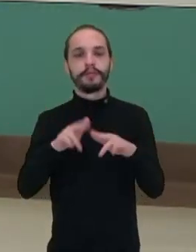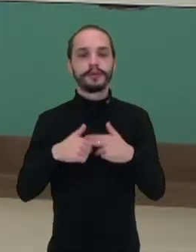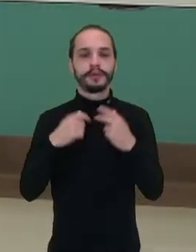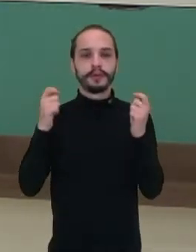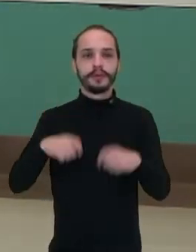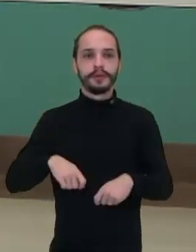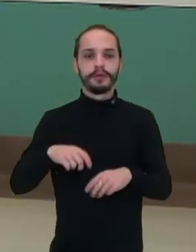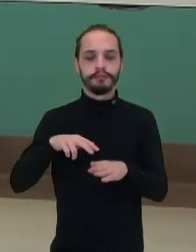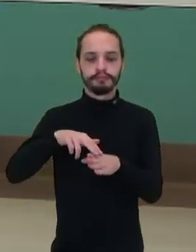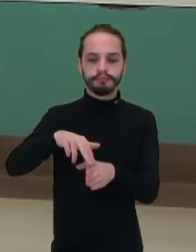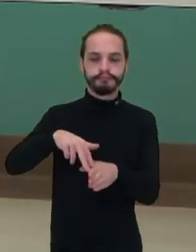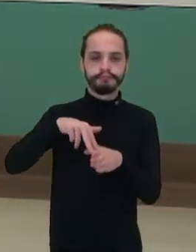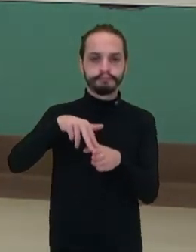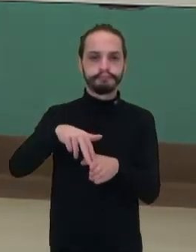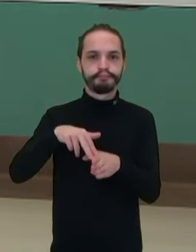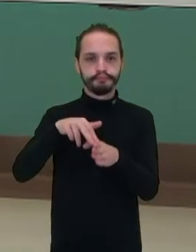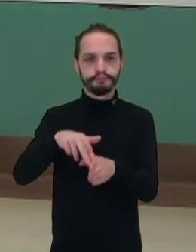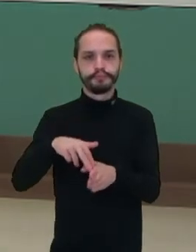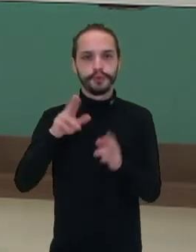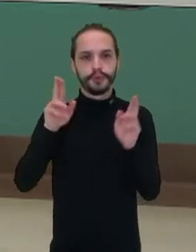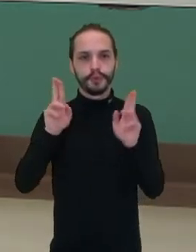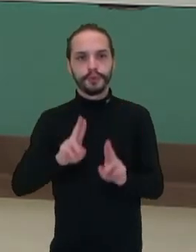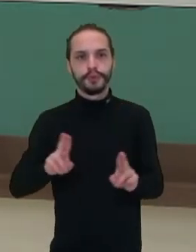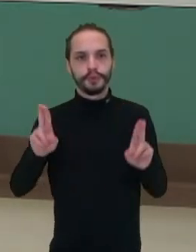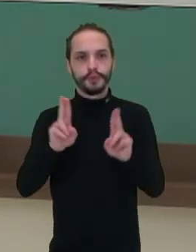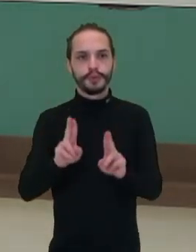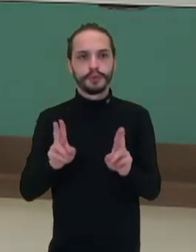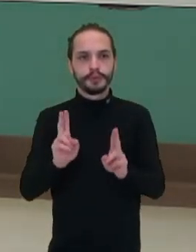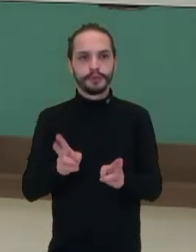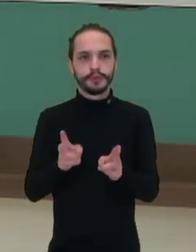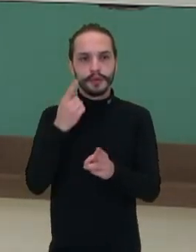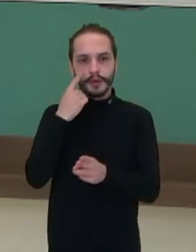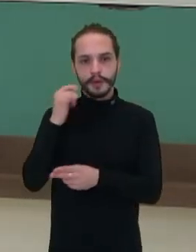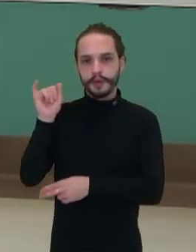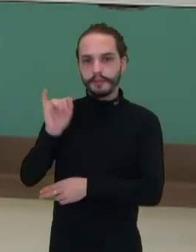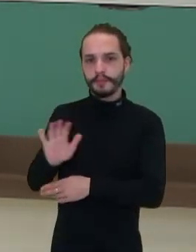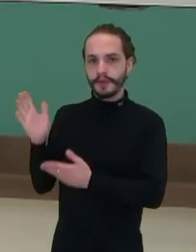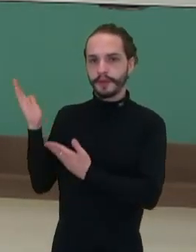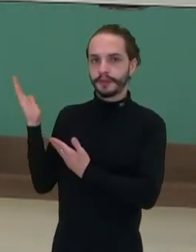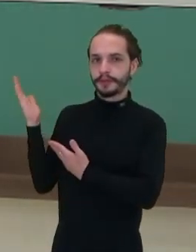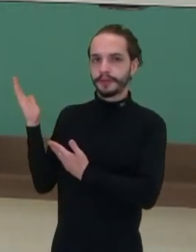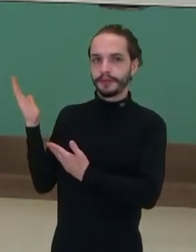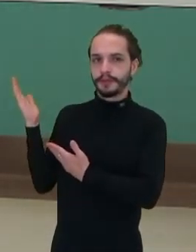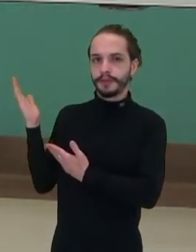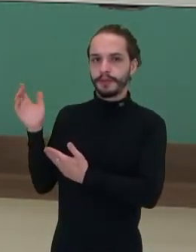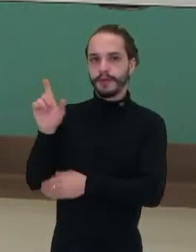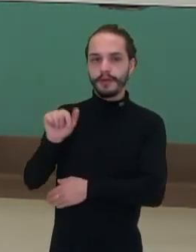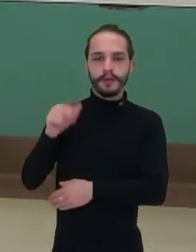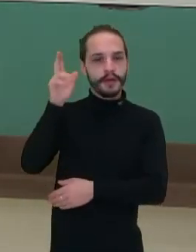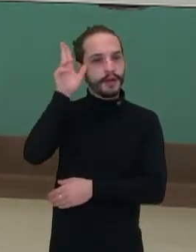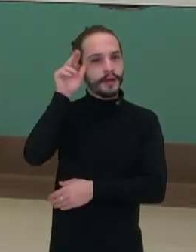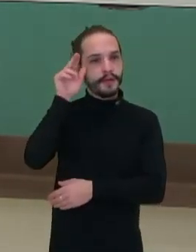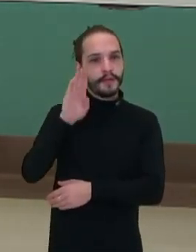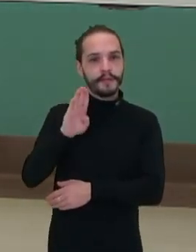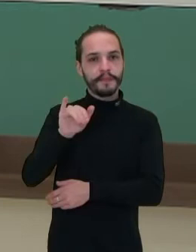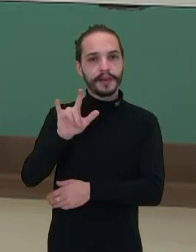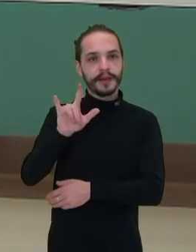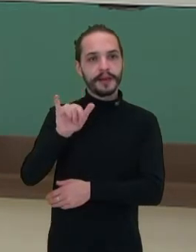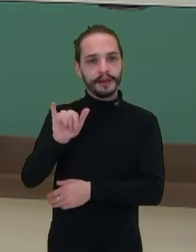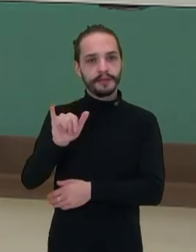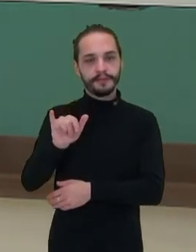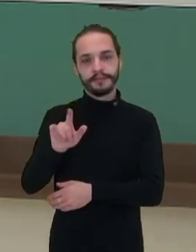malabarismos dele, ele vai utilizar essa parte de cima dos cavalos. Aqui aparece uma imagem dele com o cavalo Billy, companheiro dele de décadas. Pode